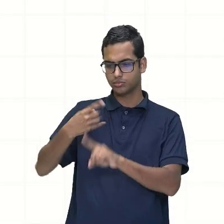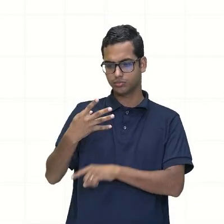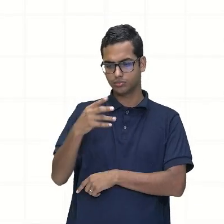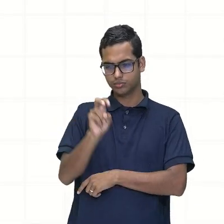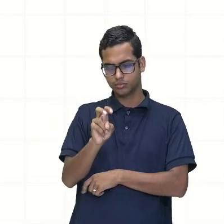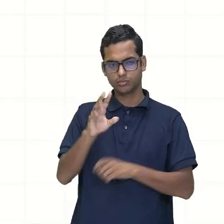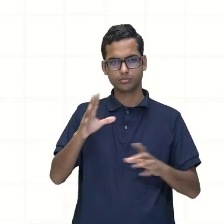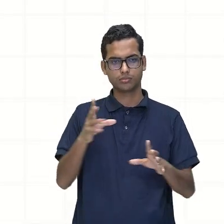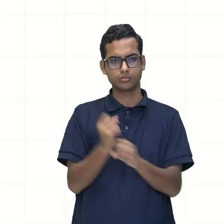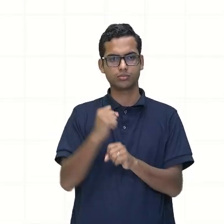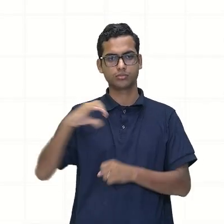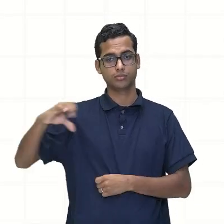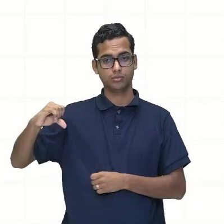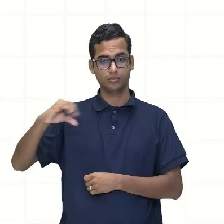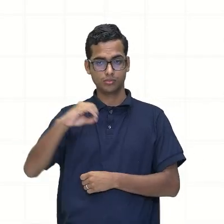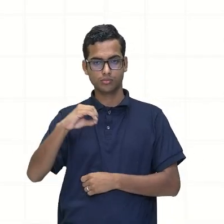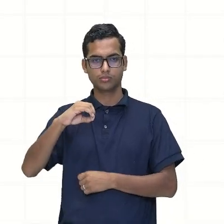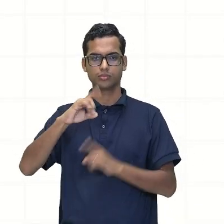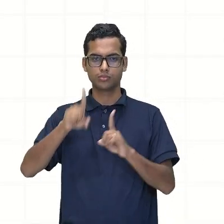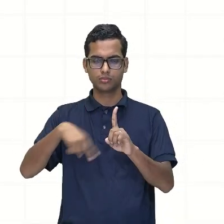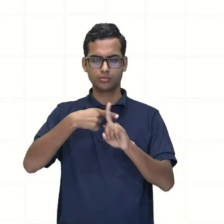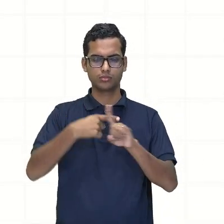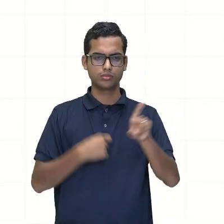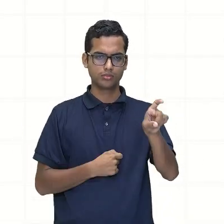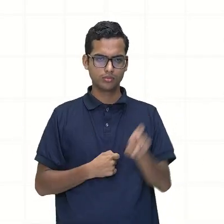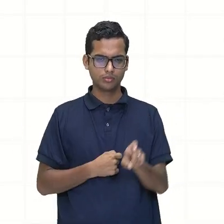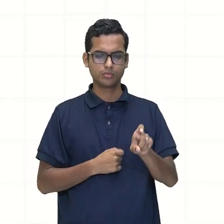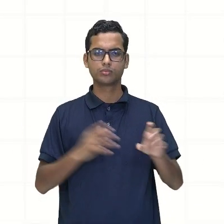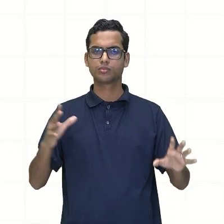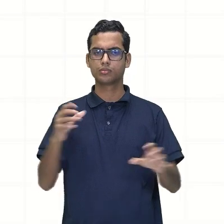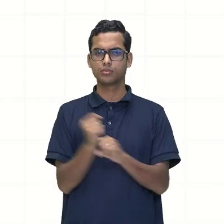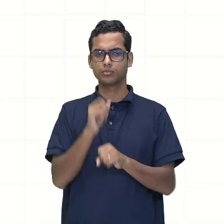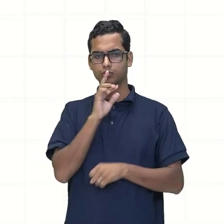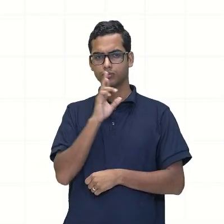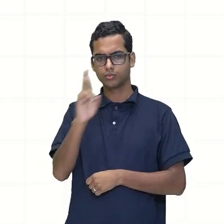90, então vamos ter 90 mais x igual a